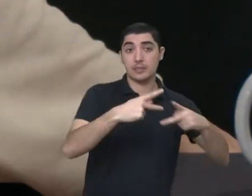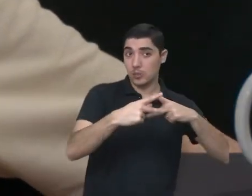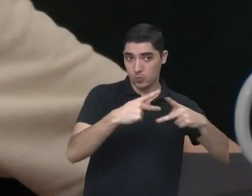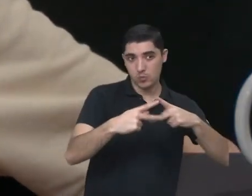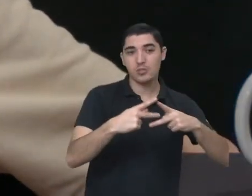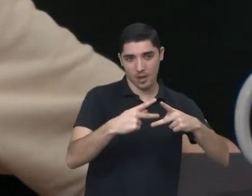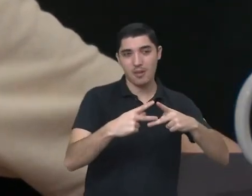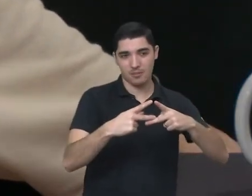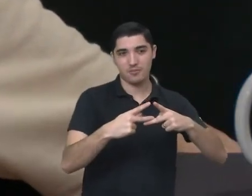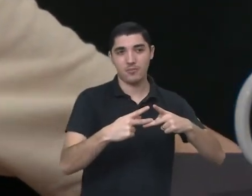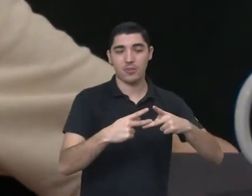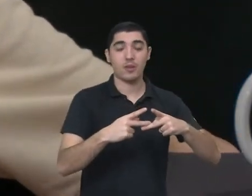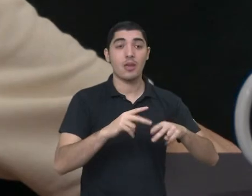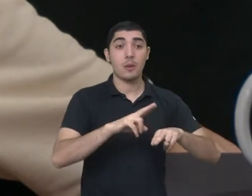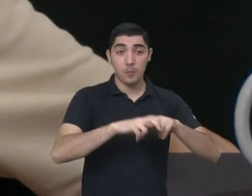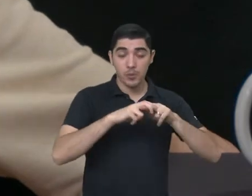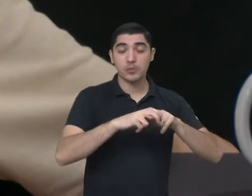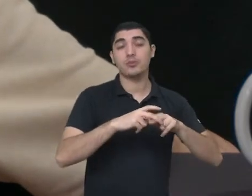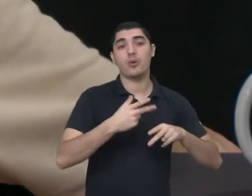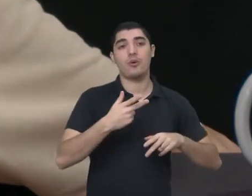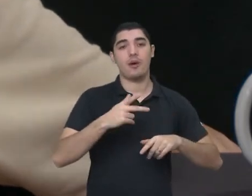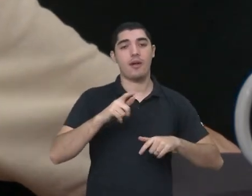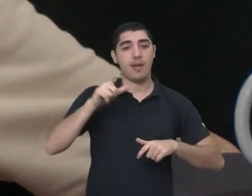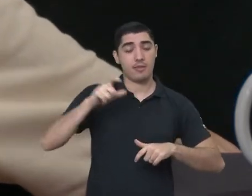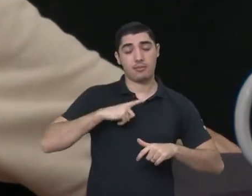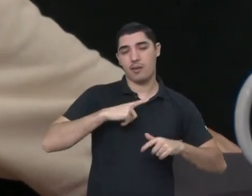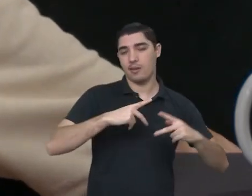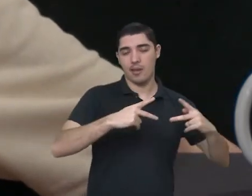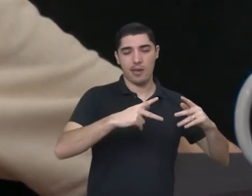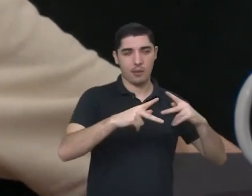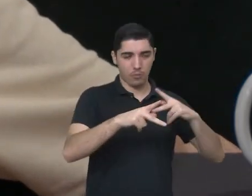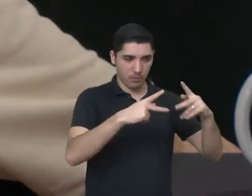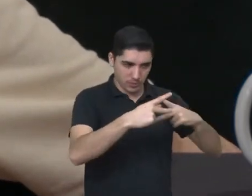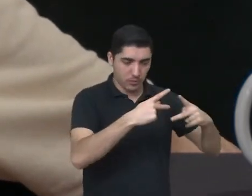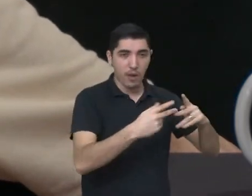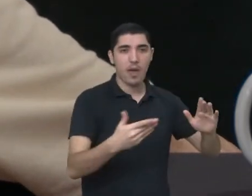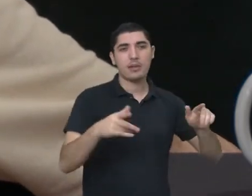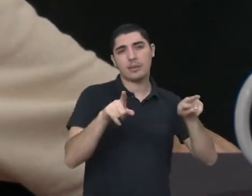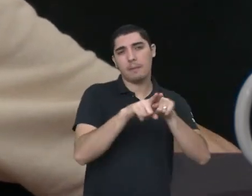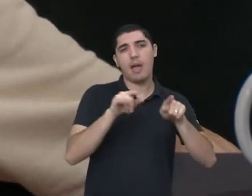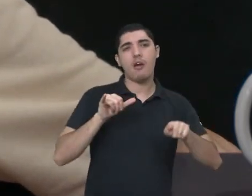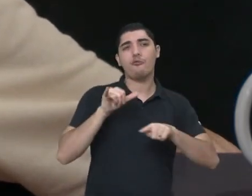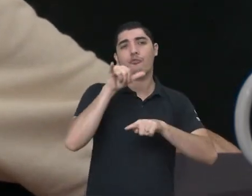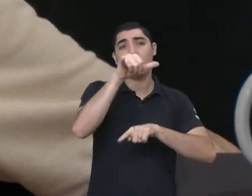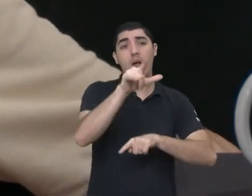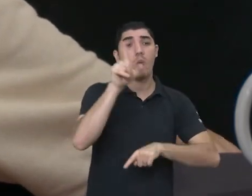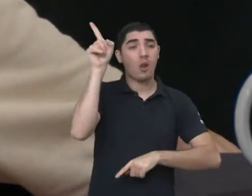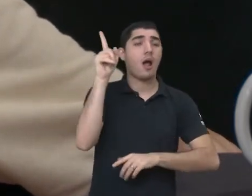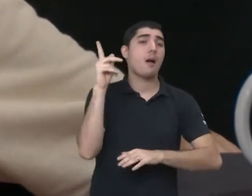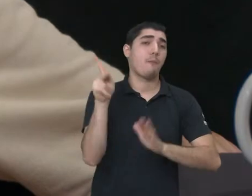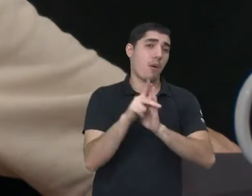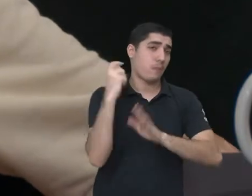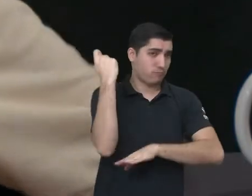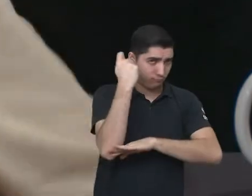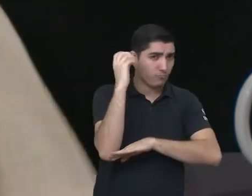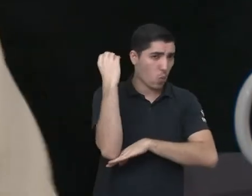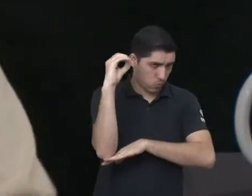paulada. Hoje você fala que, mas naquela época não podia ter de jeito nenhum, né? Pô? Não podia de jeito